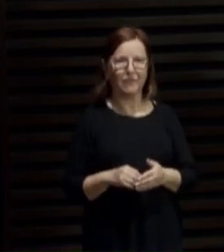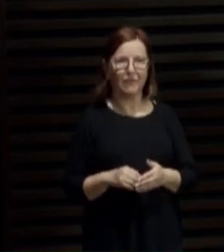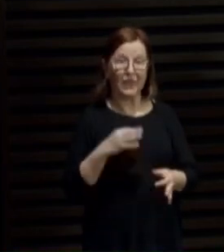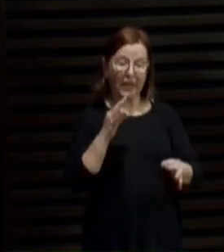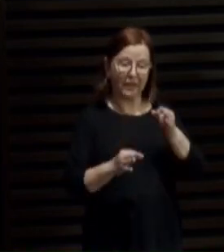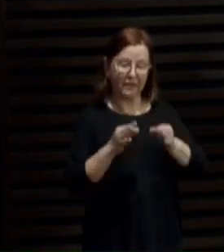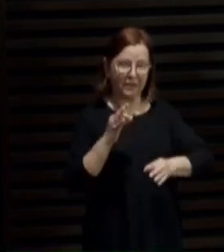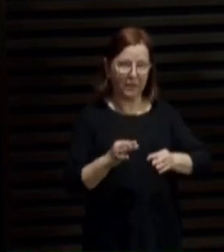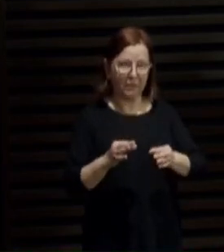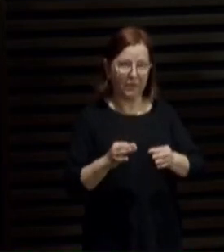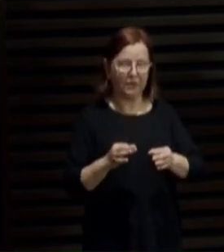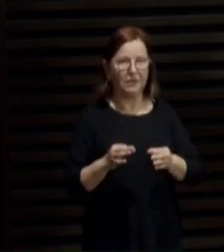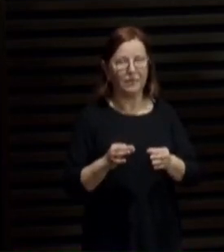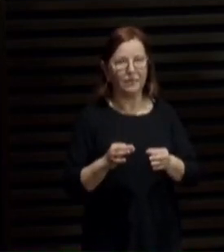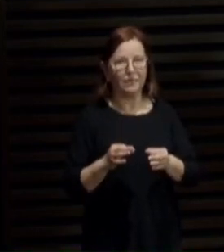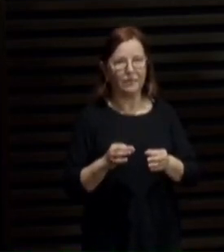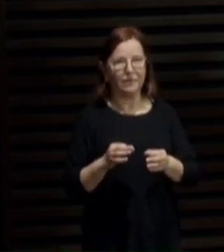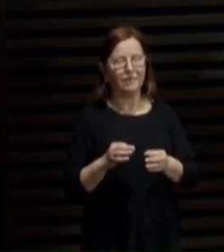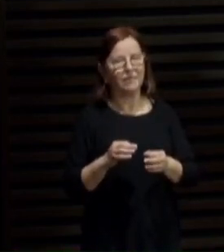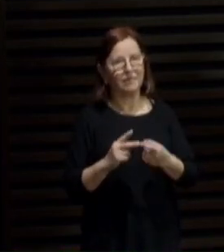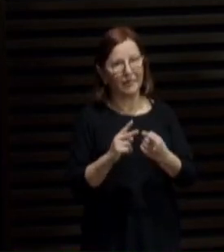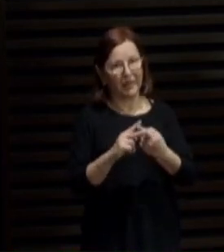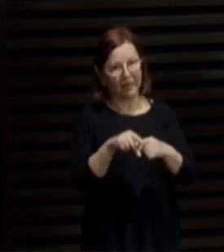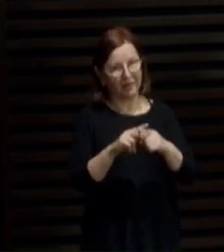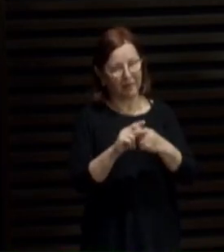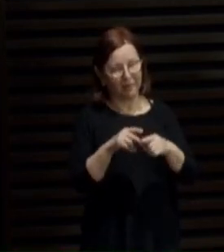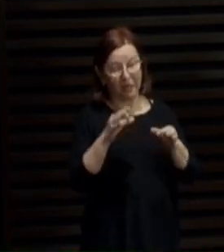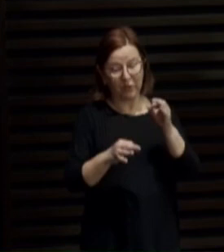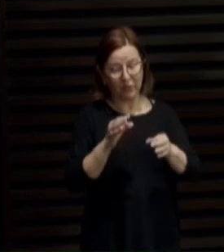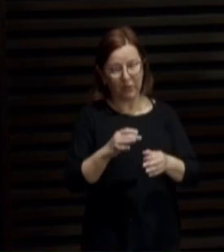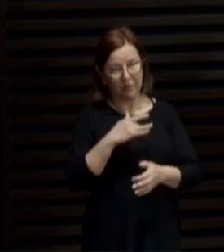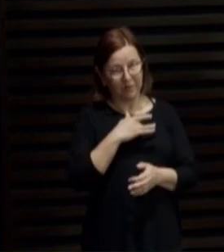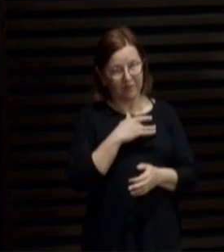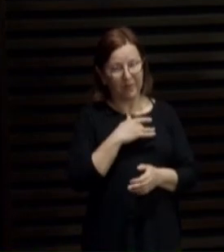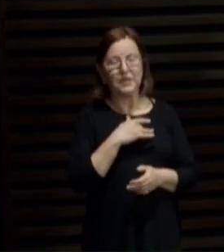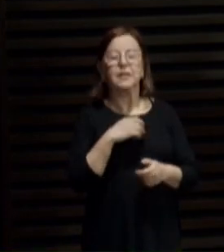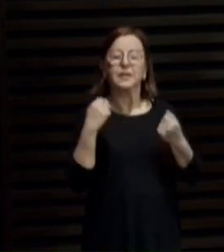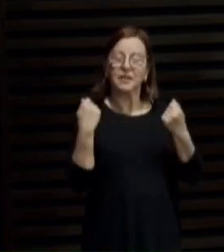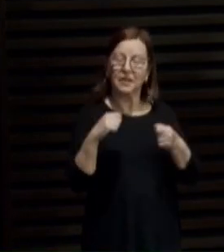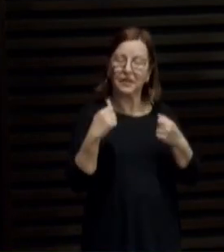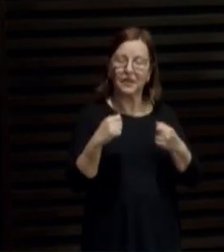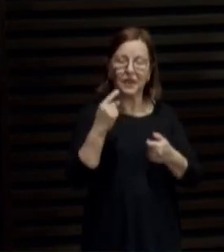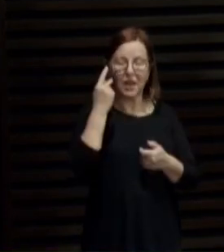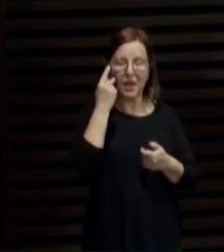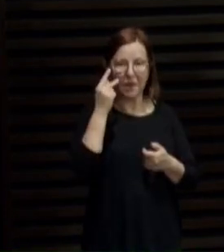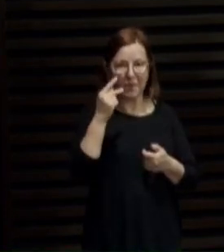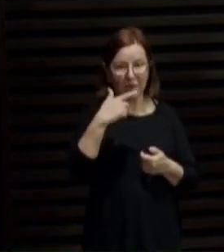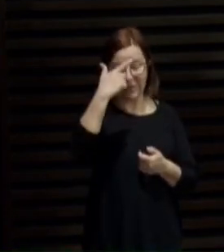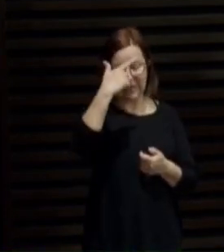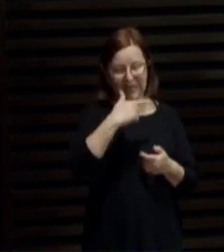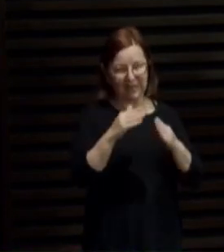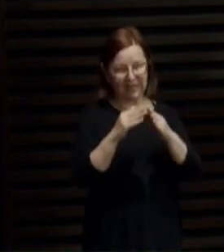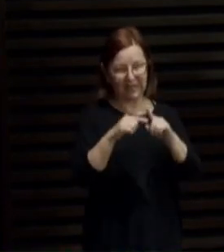é necessária para conter o caráter da igreja. Um irmão